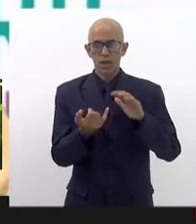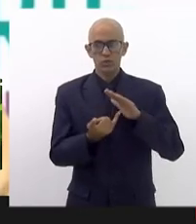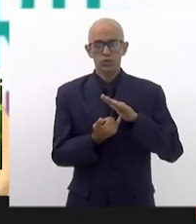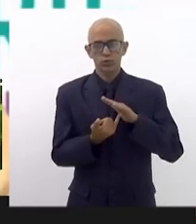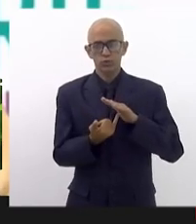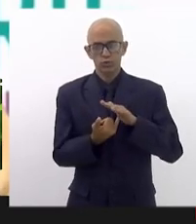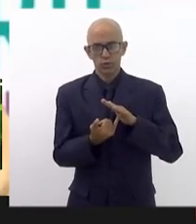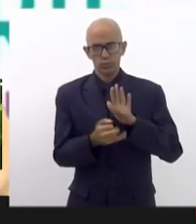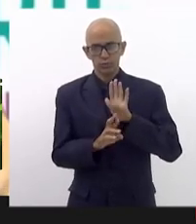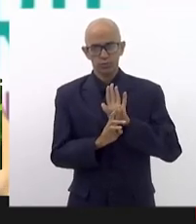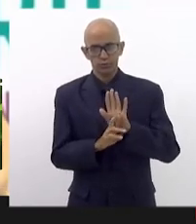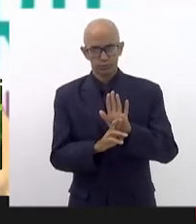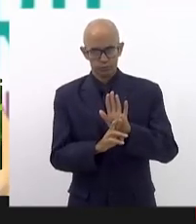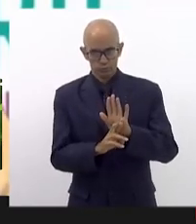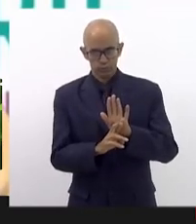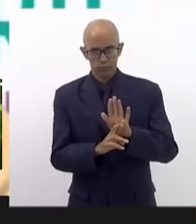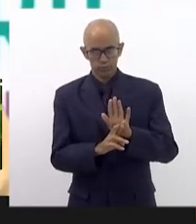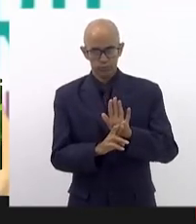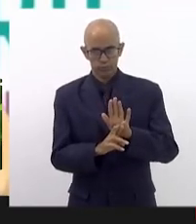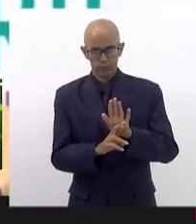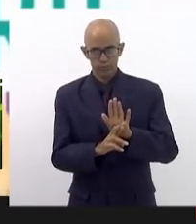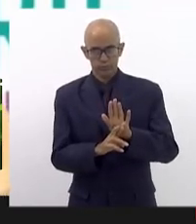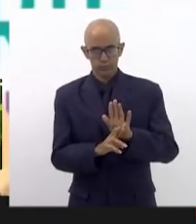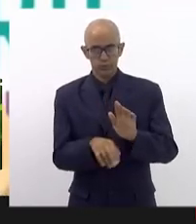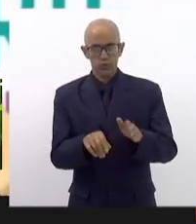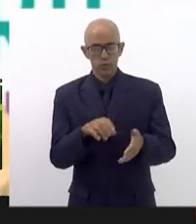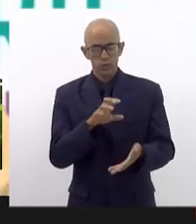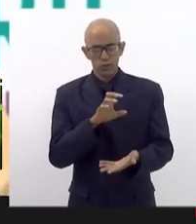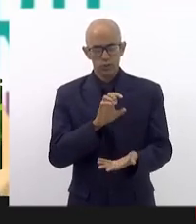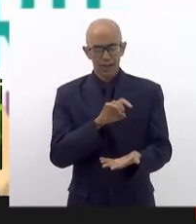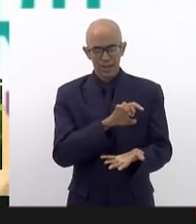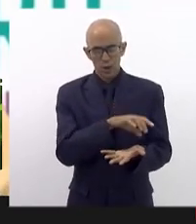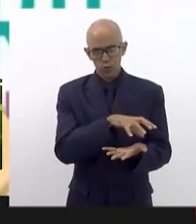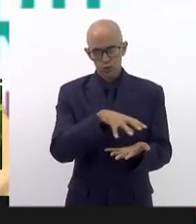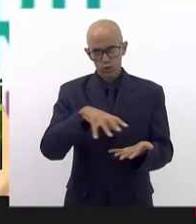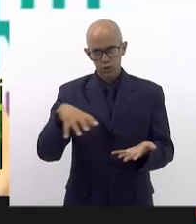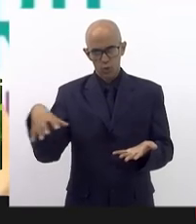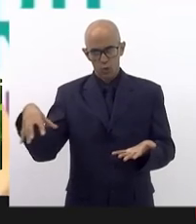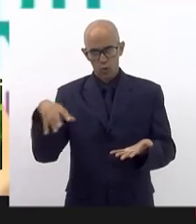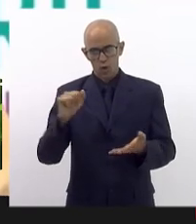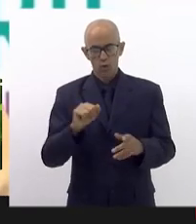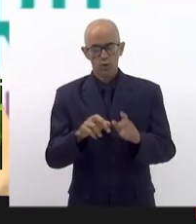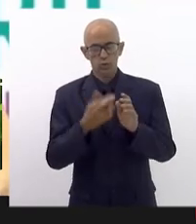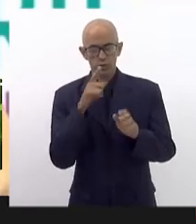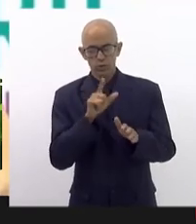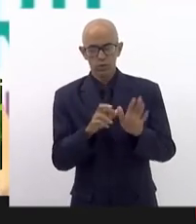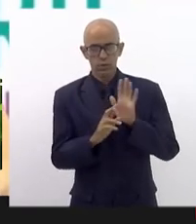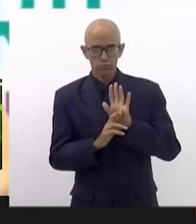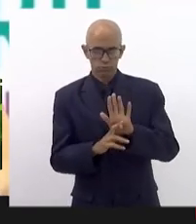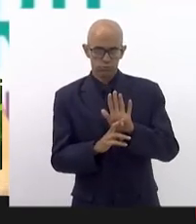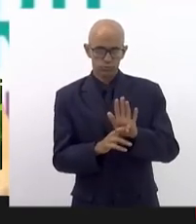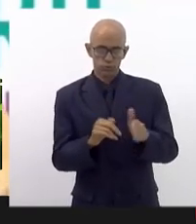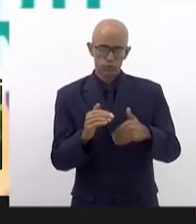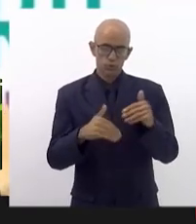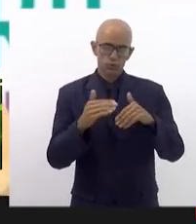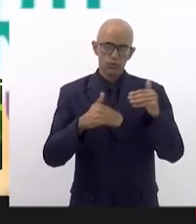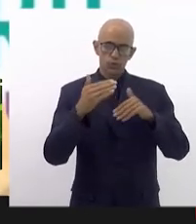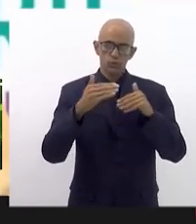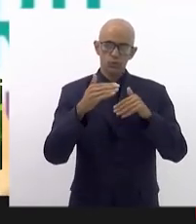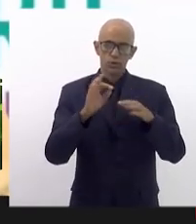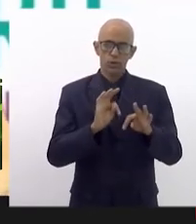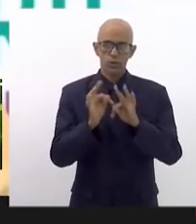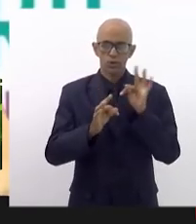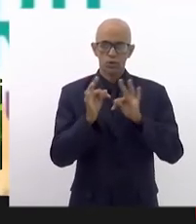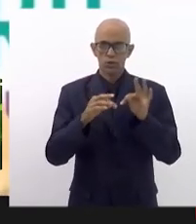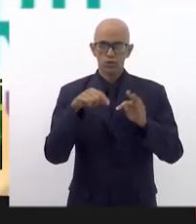da representação institucional dos segmentos envolvidos no desenvolvimento científico, tecnológico e